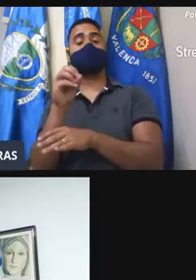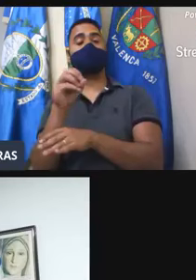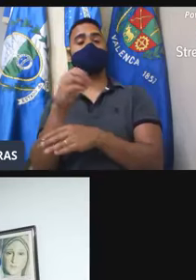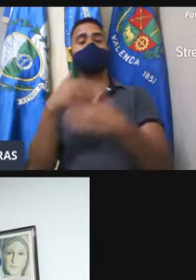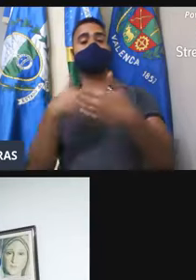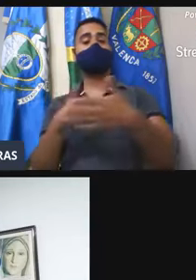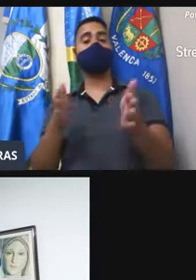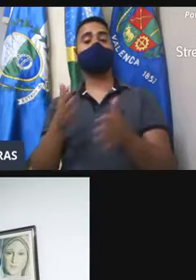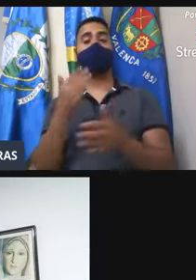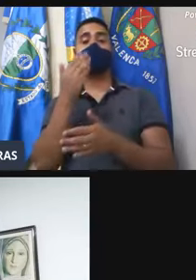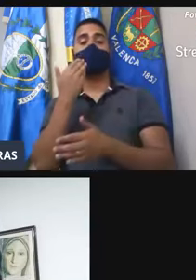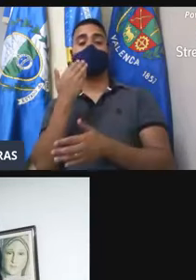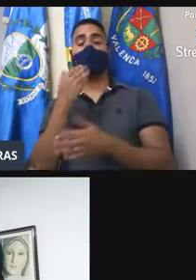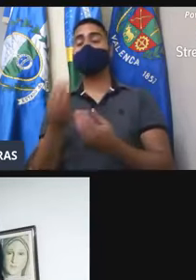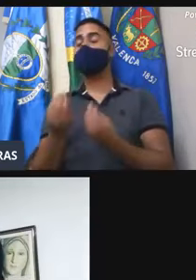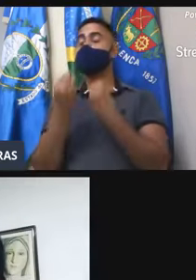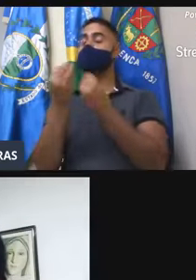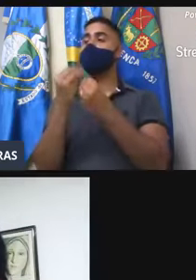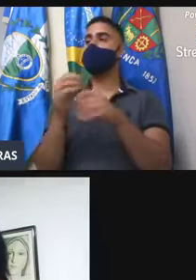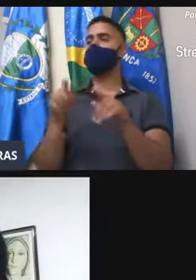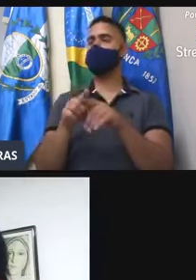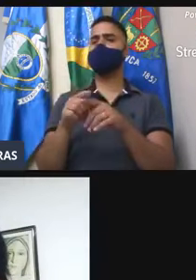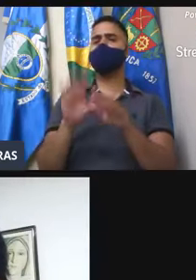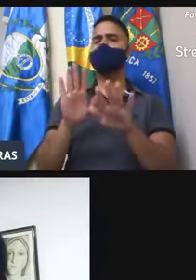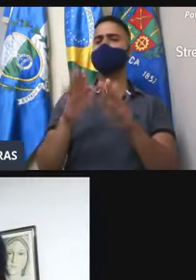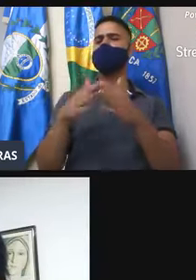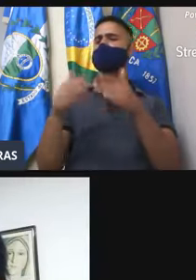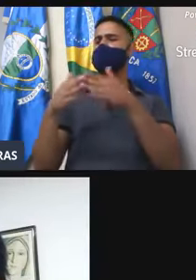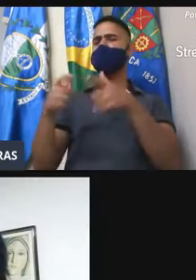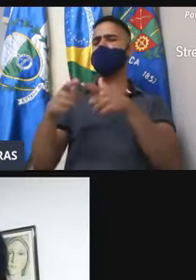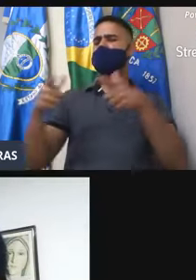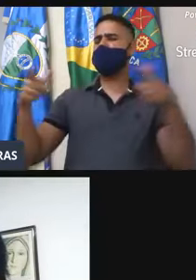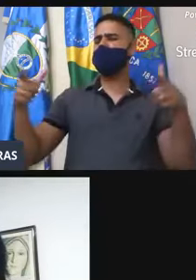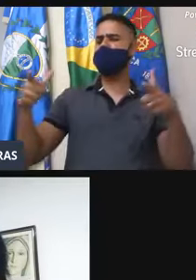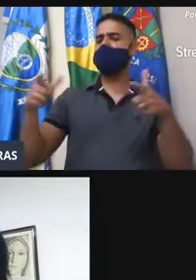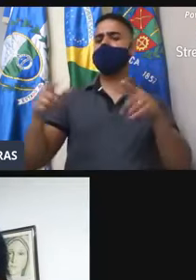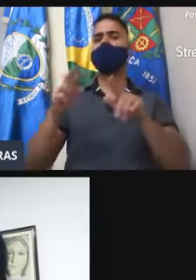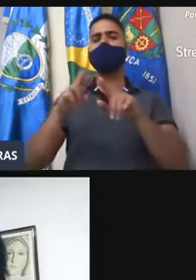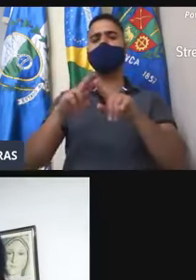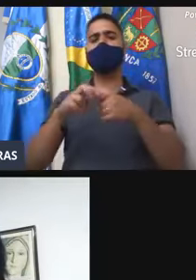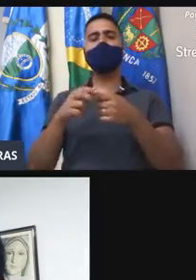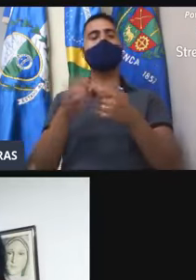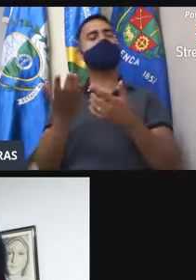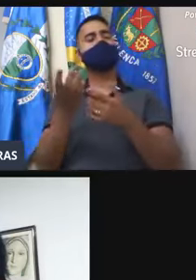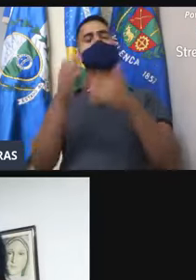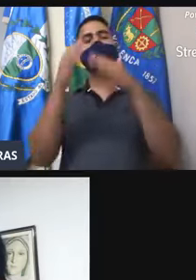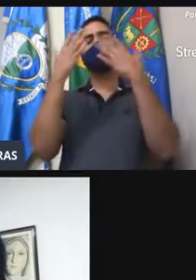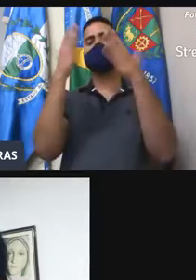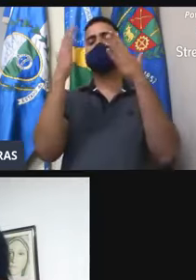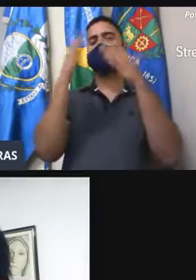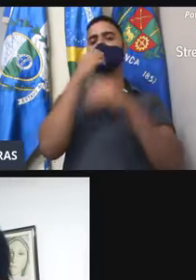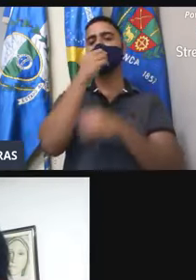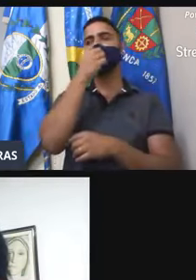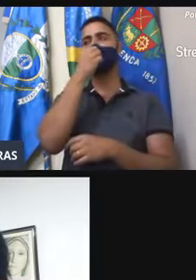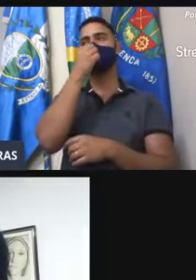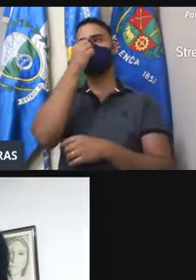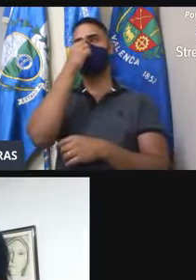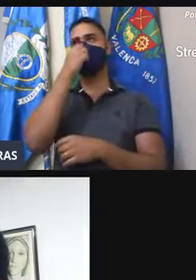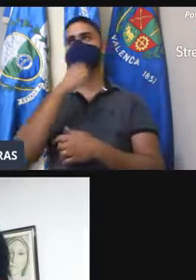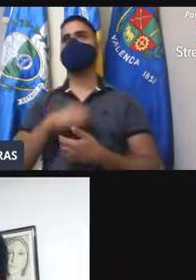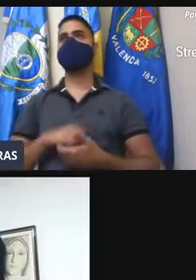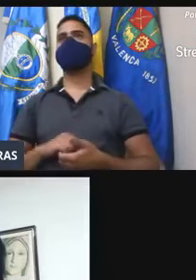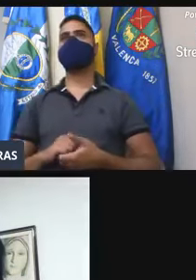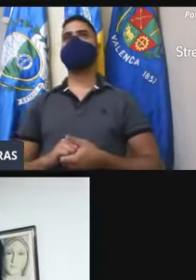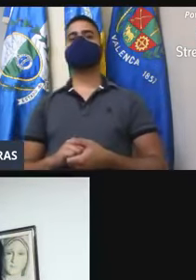Foram recebidas, mas a demanda ela é muito grande e eu quero te parabenizar. Eu quero agora te fazer uma pergunta e obrigado pela citação